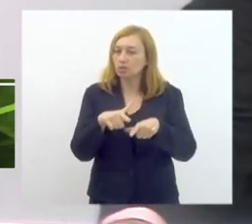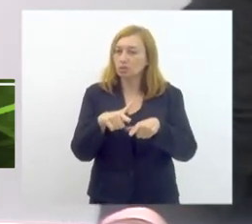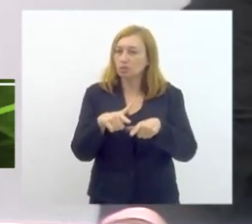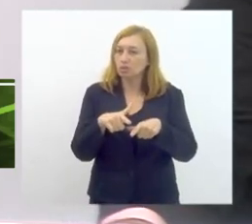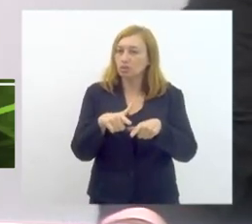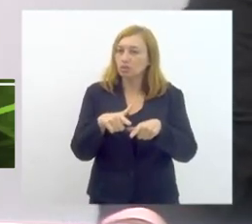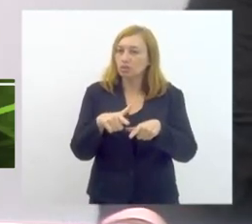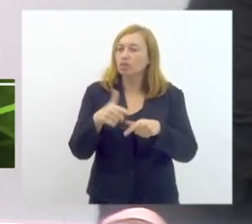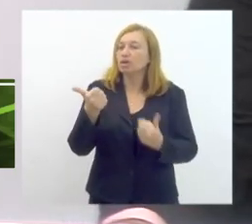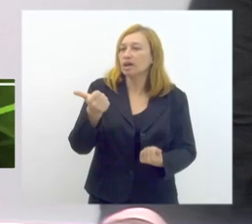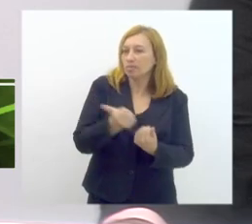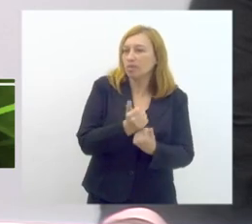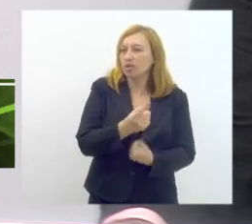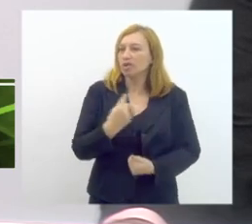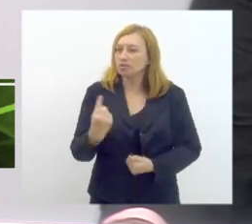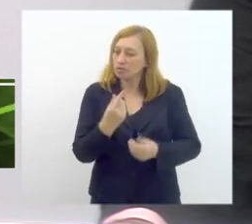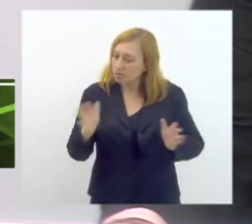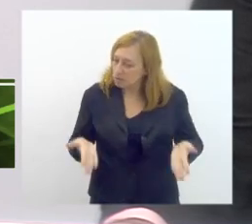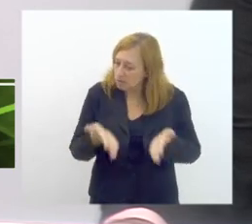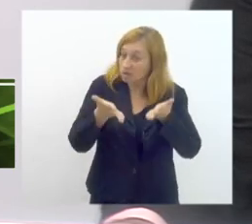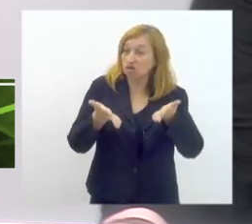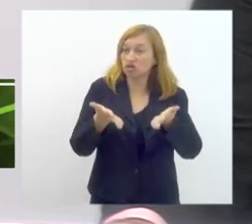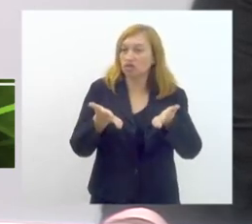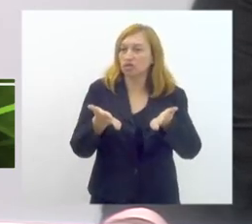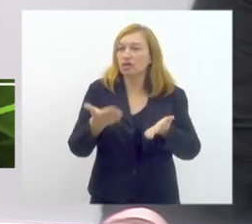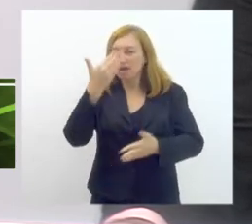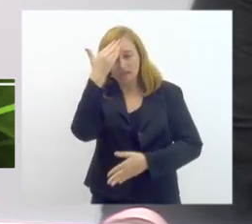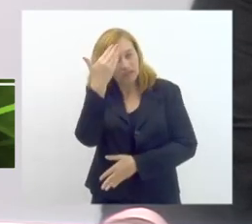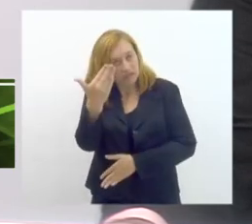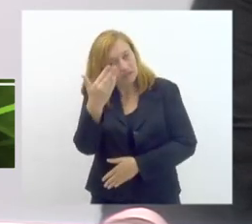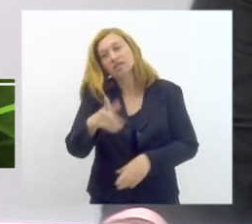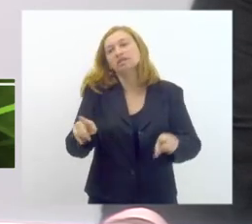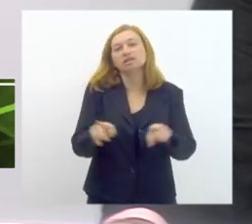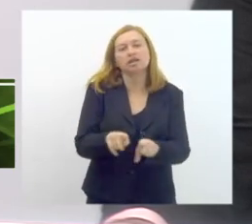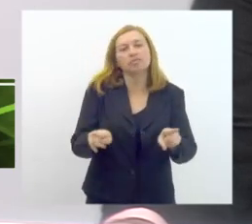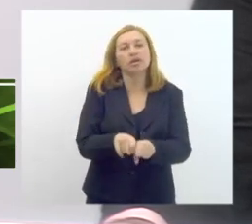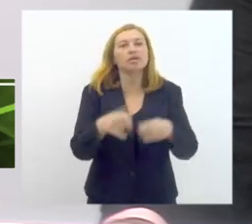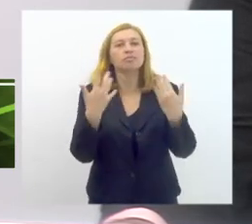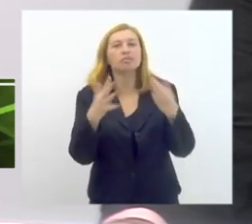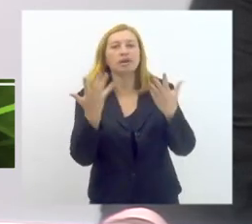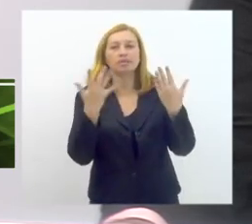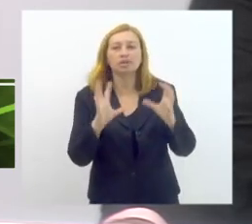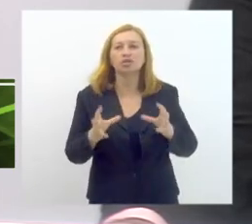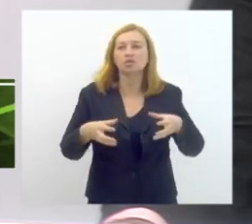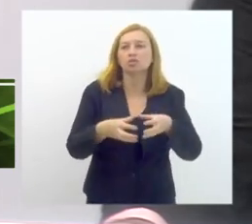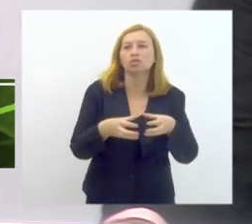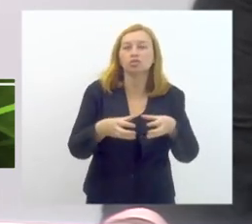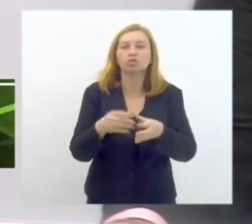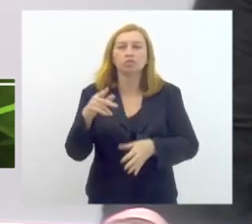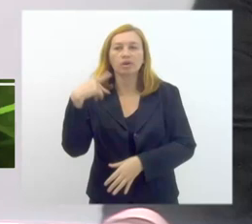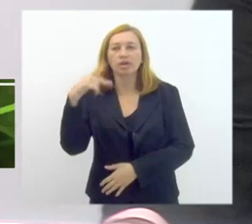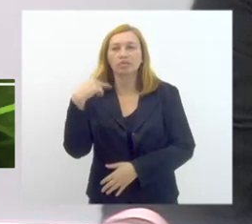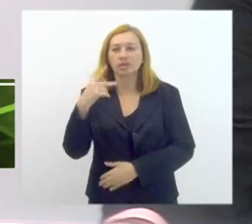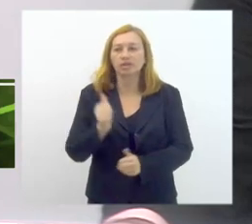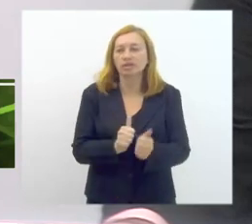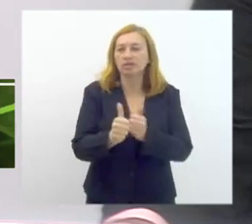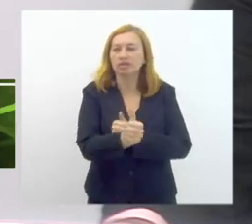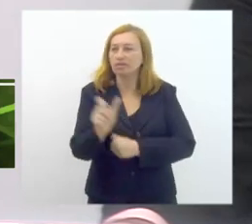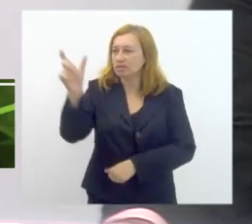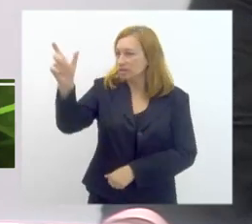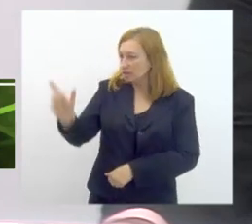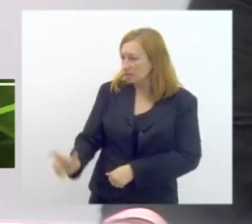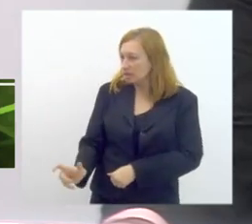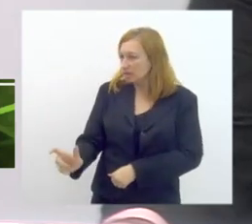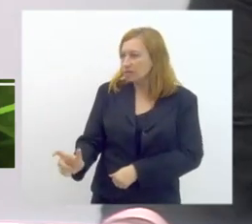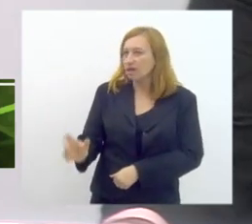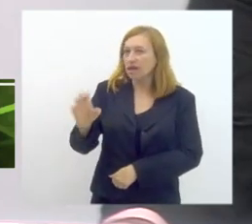muito e nos apoia nessa iniciativa. Agradecer também, parabenizar a equipe da Frente Parlamentar na pessoa da